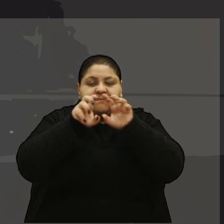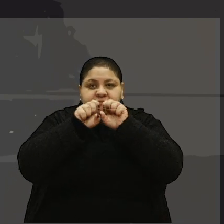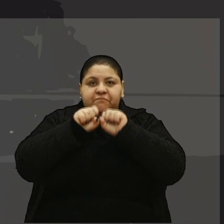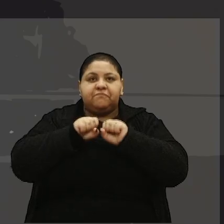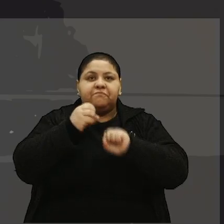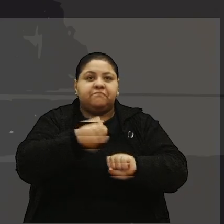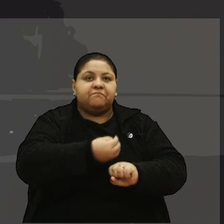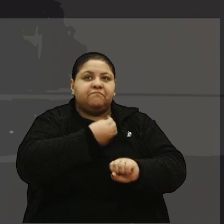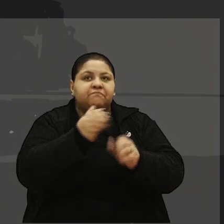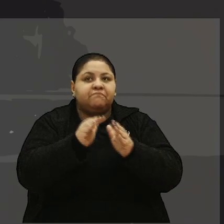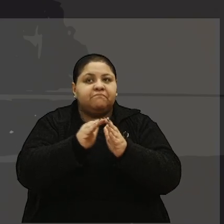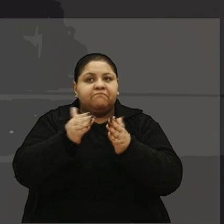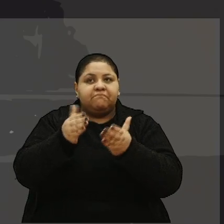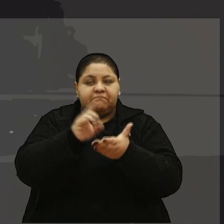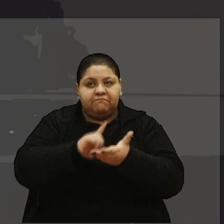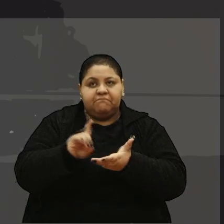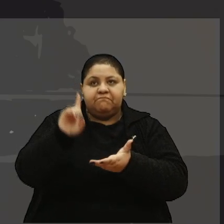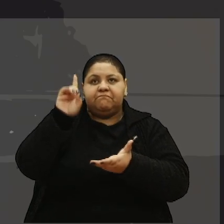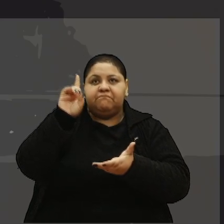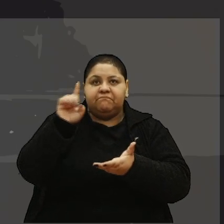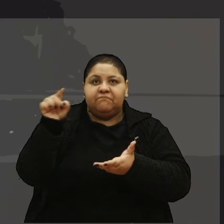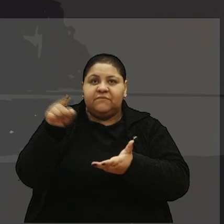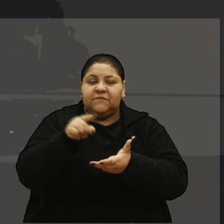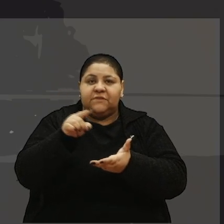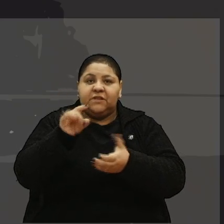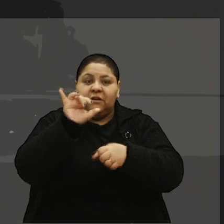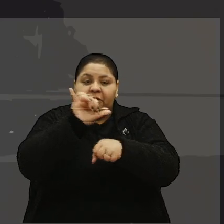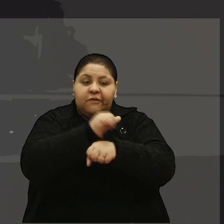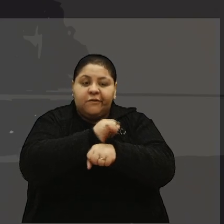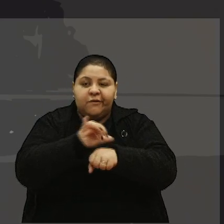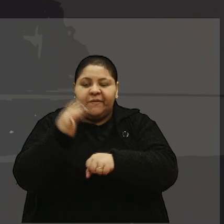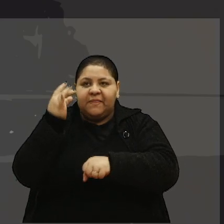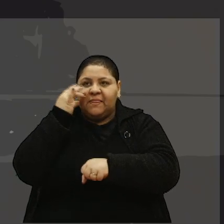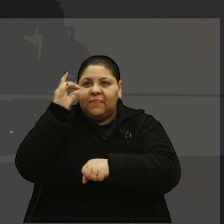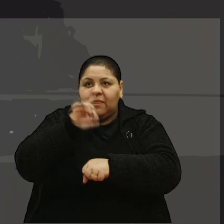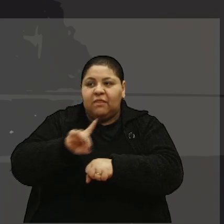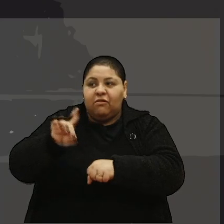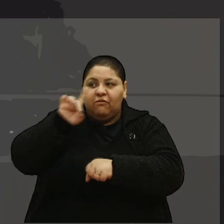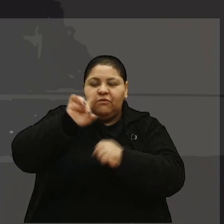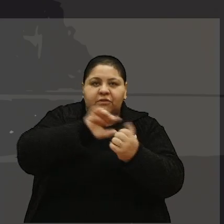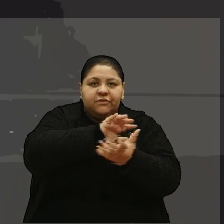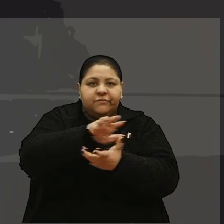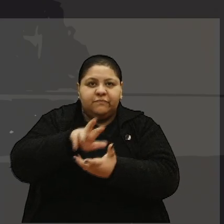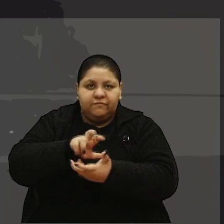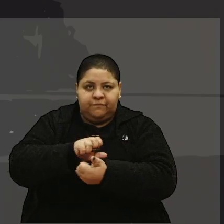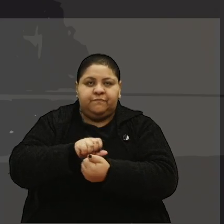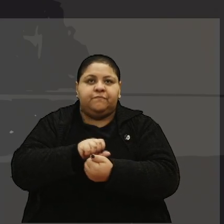de um cristão que se torna um instrumento da presença de Deus no mundo,